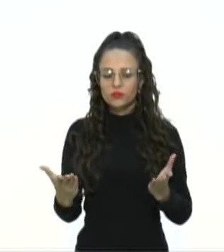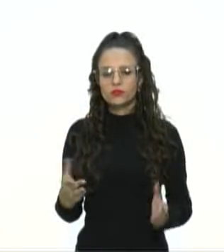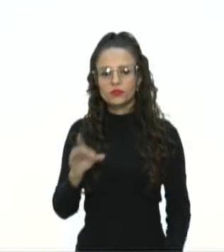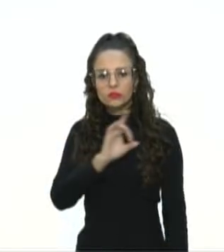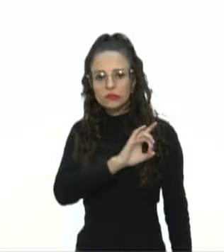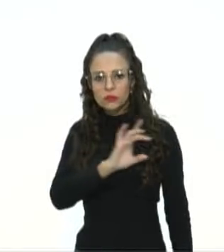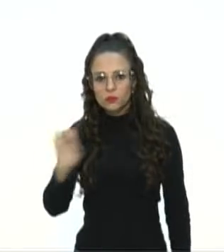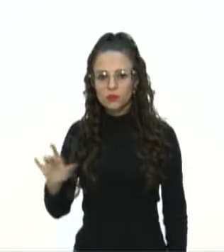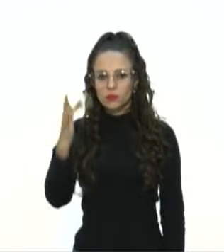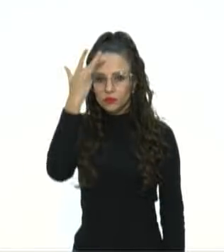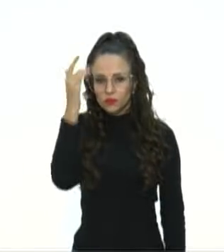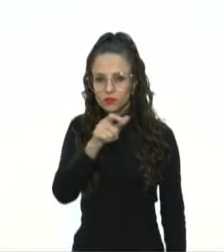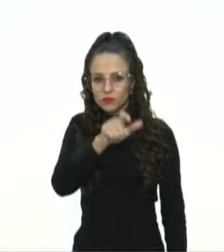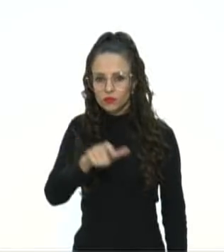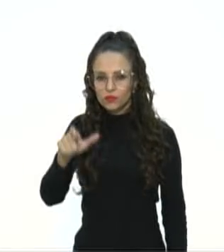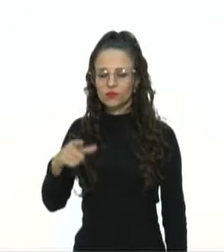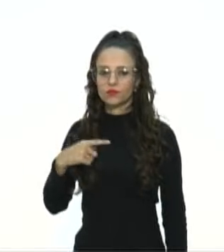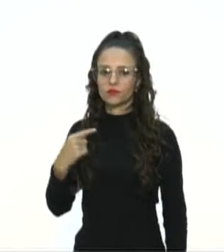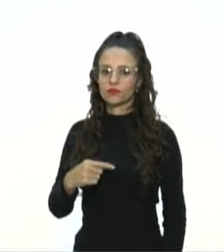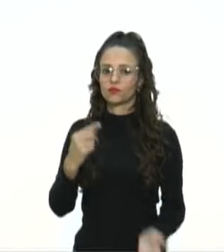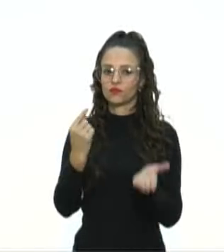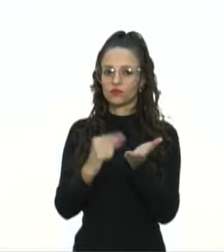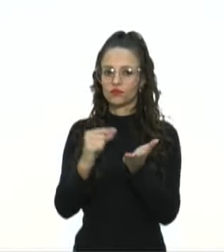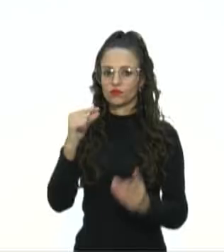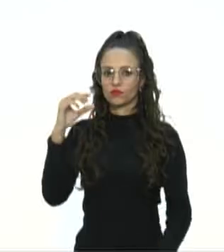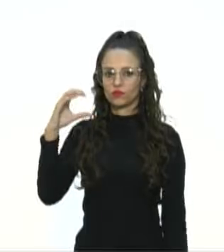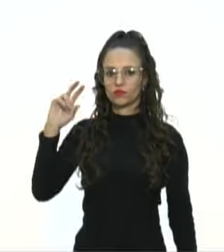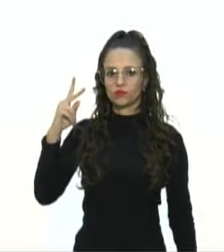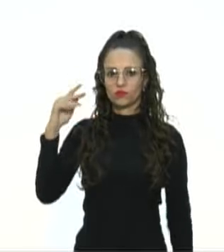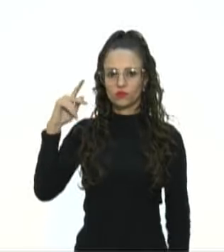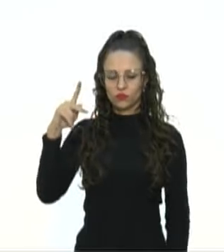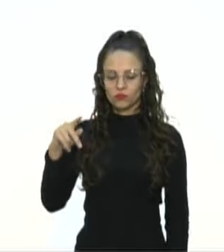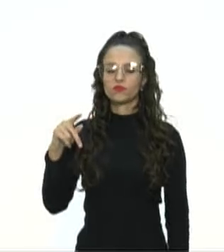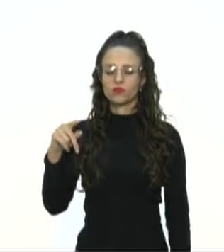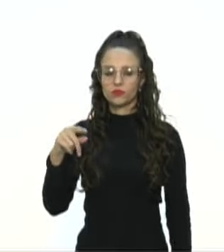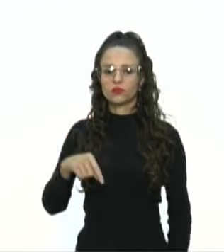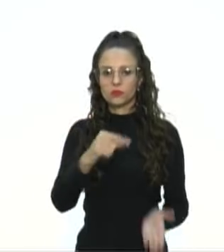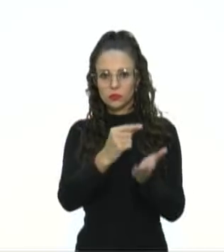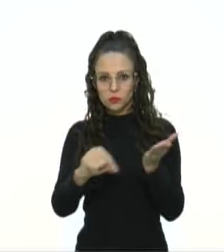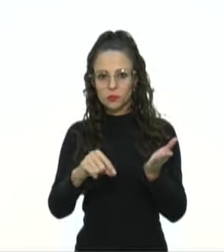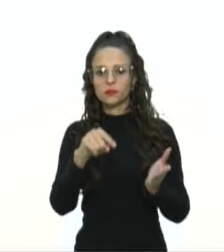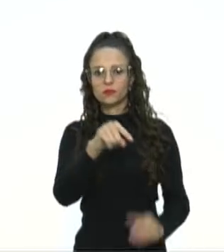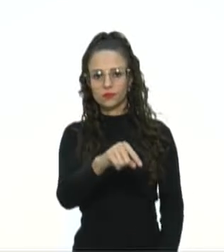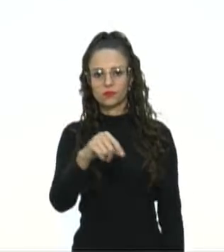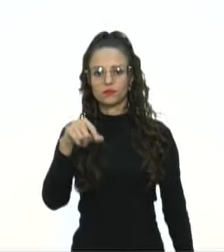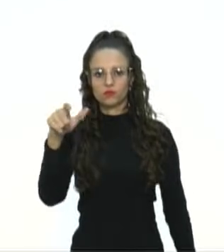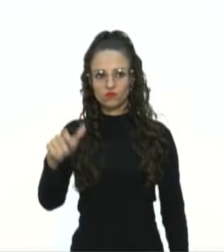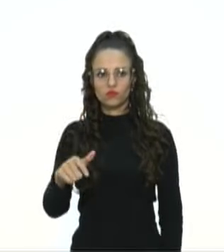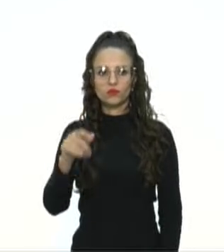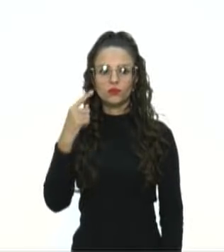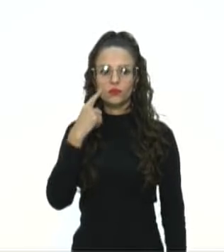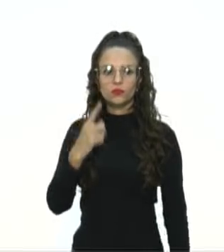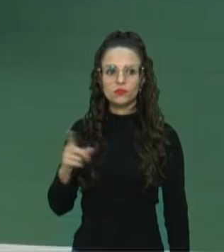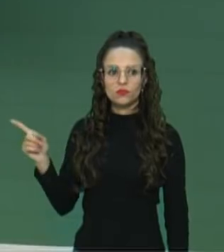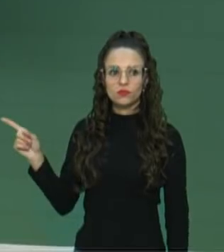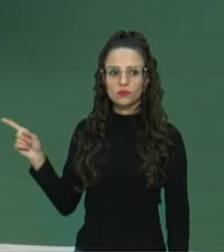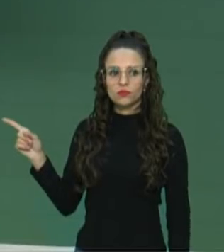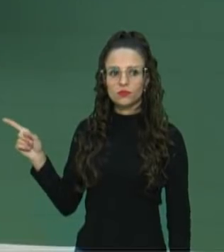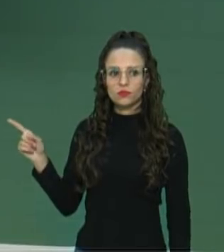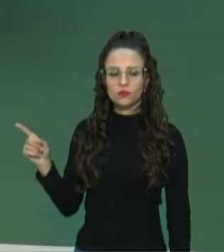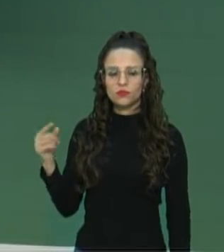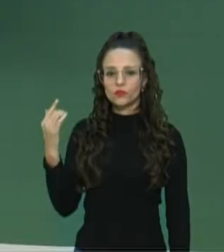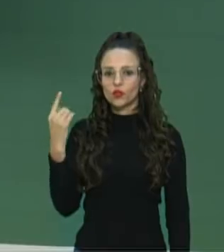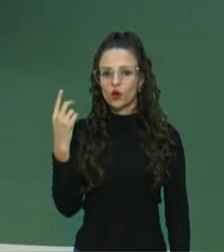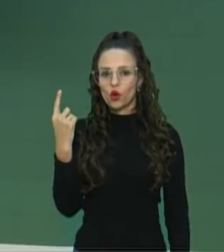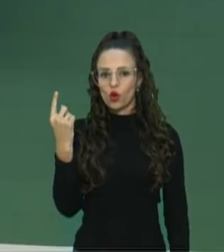ao começar a corrida, recebe um chip no qual registra a passagem por esses pontos de controle. Então, pode ver aqui no dedo do